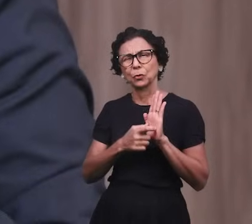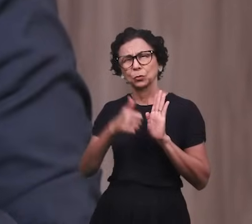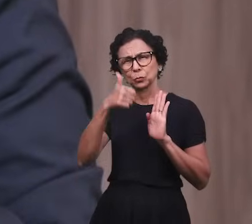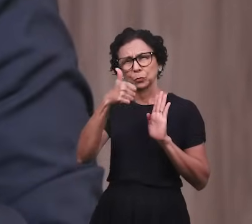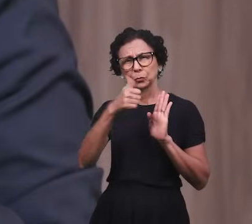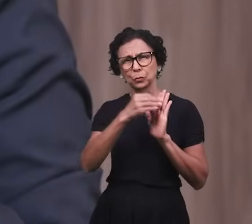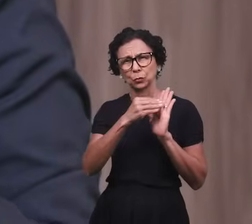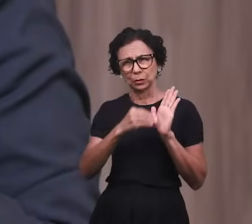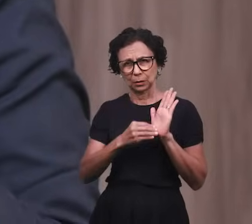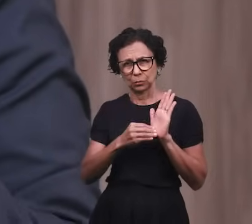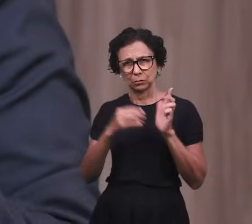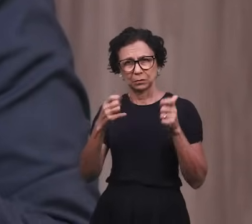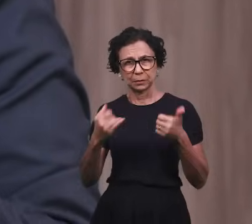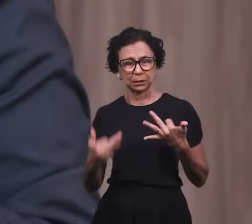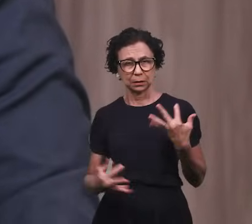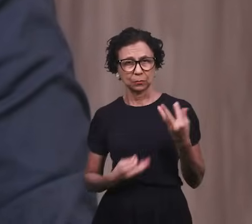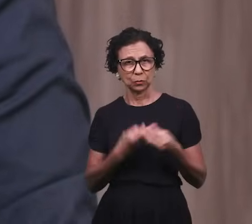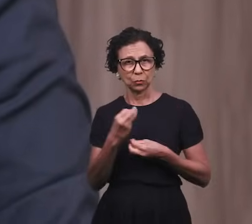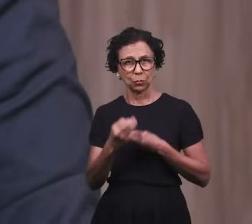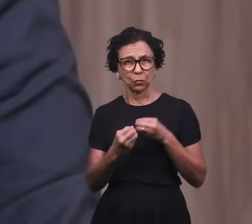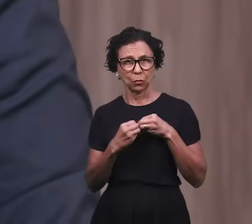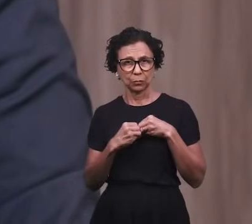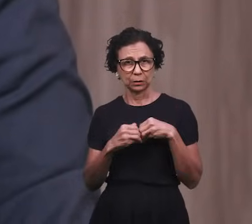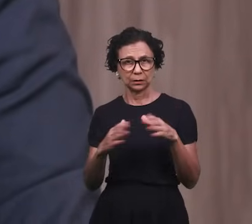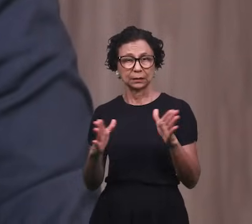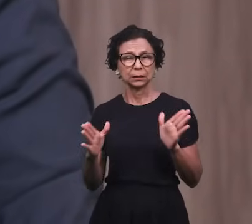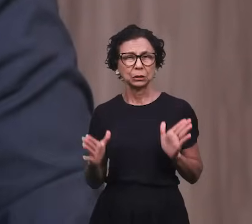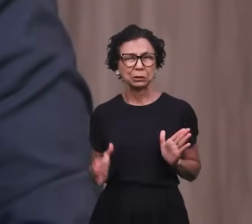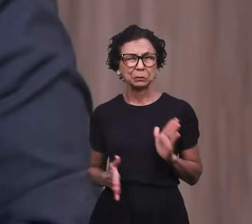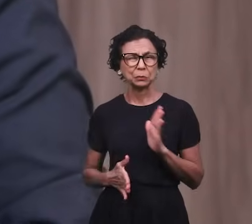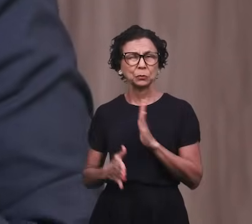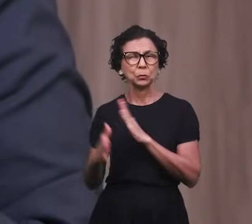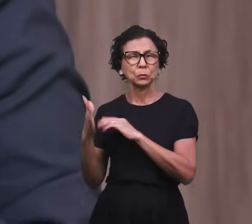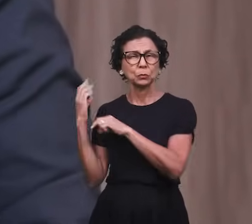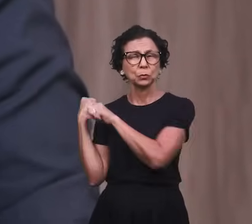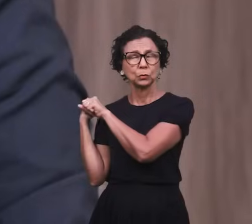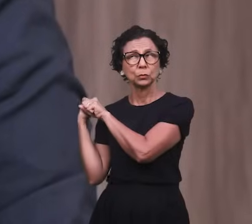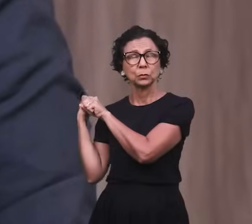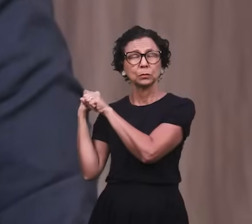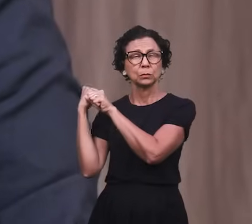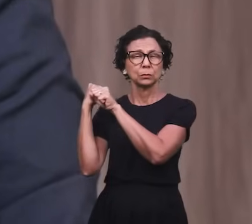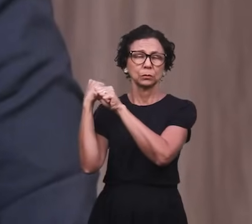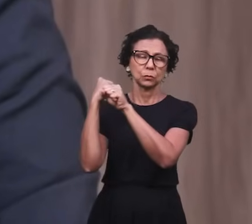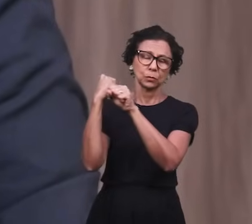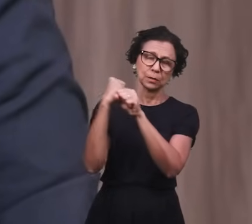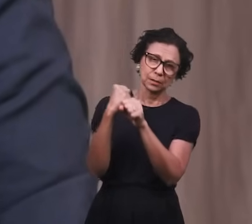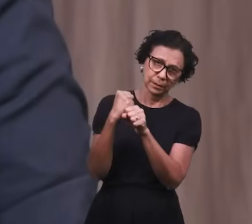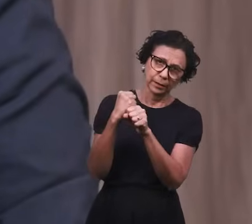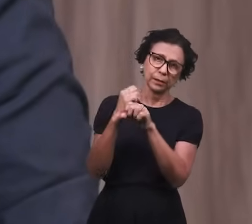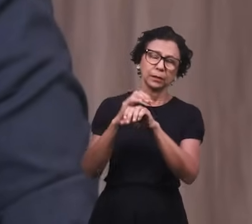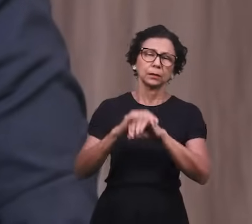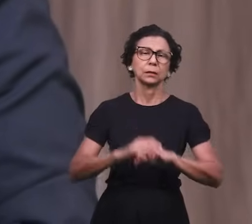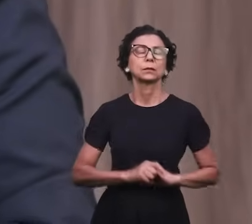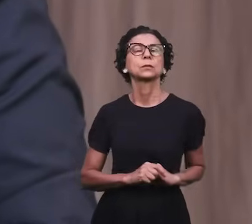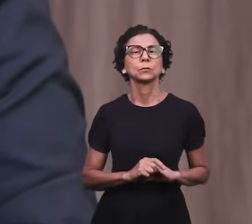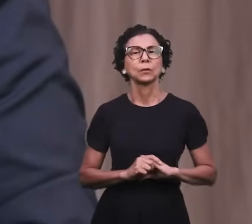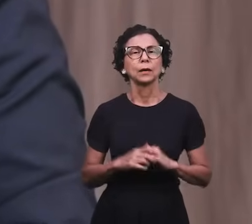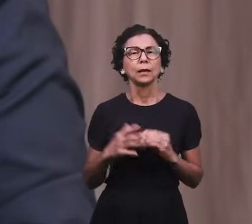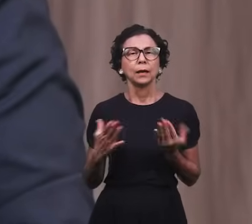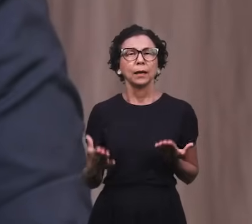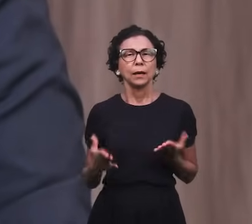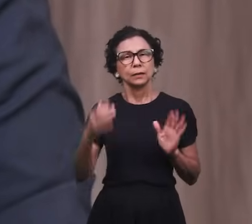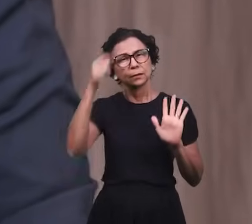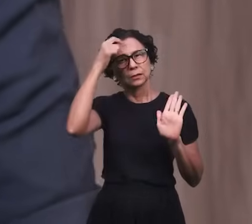até no primeiro episódio falamos do surgimento, né? E durante muitos anos, o desenvolvimento,